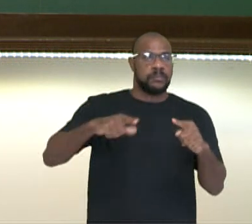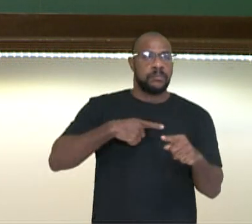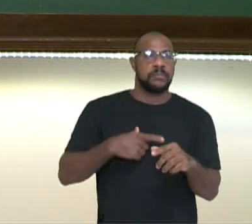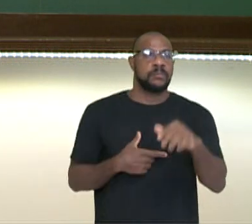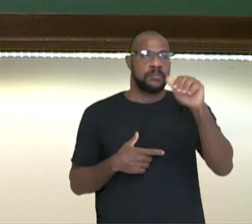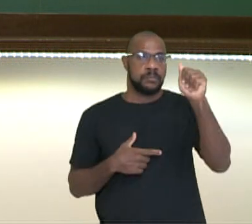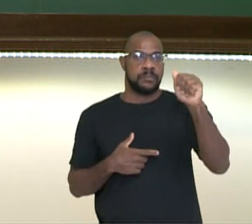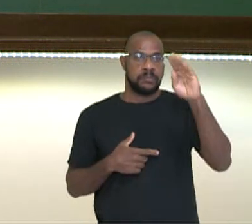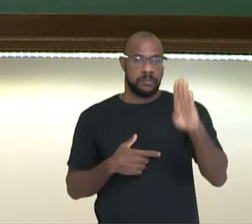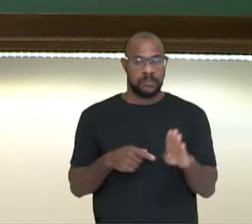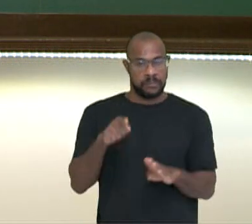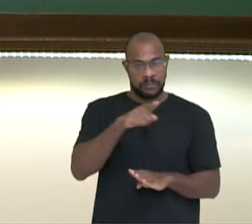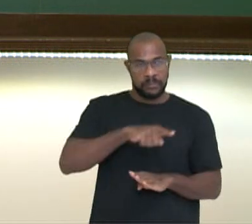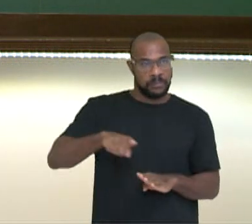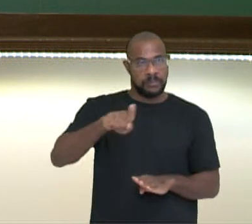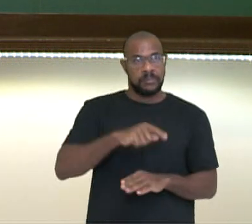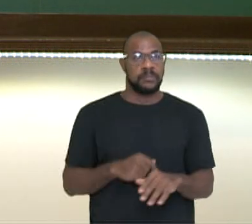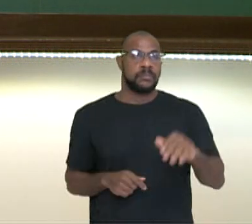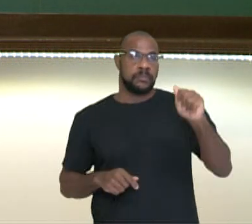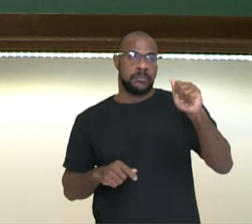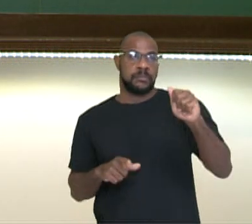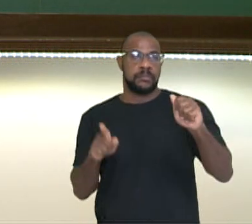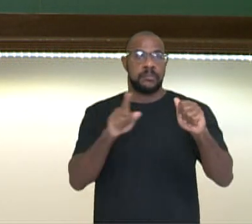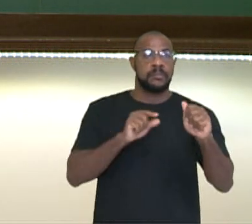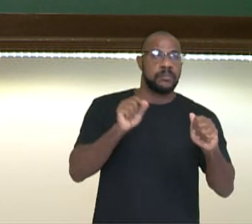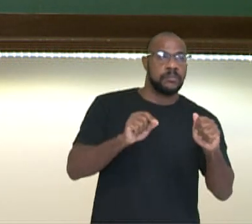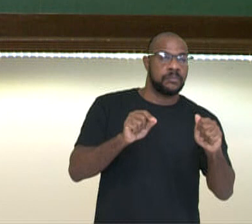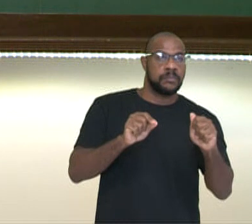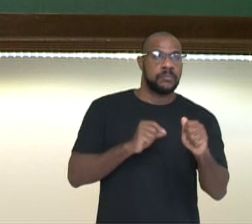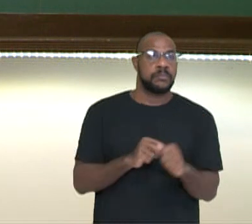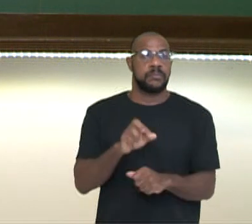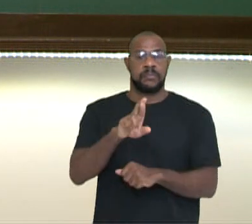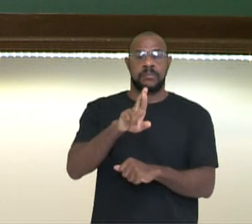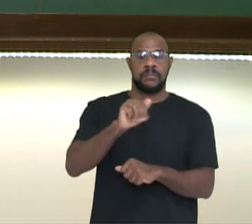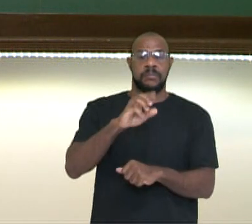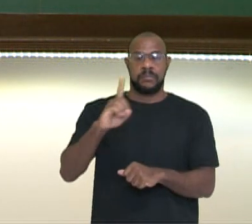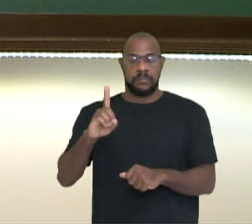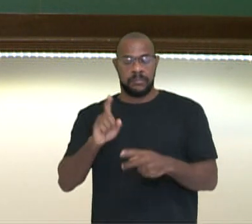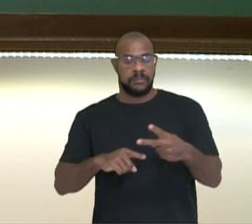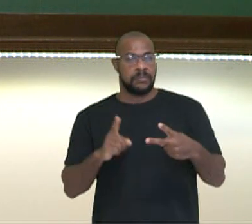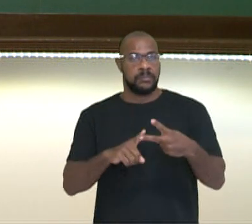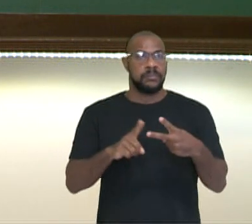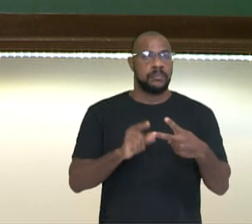para vocês. A letra A com ângulo escrito em radianos, a letra B